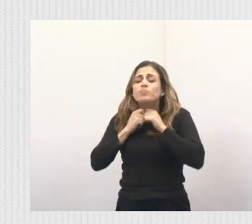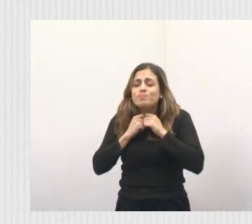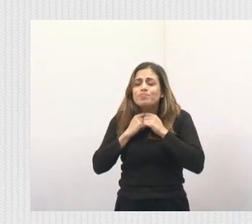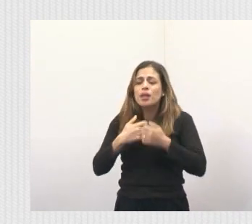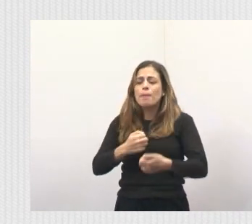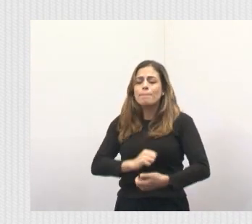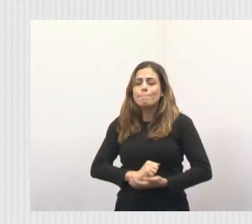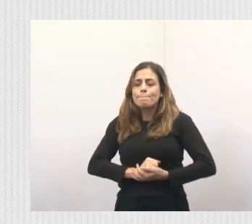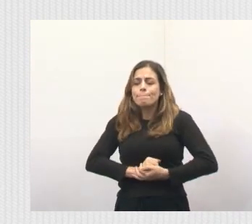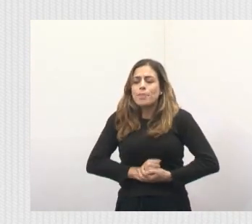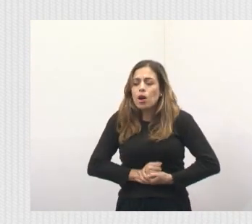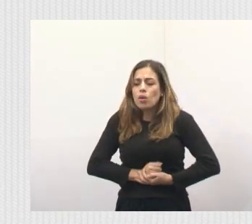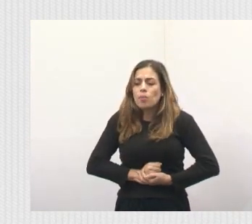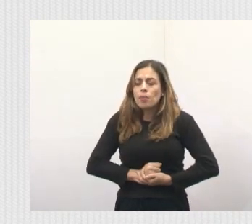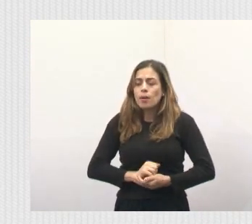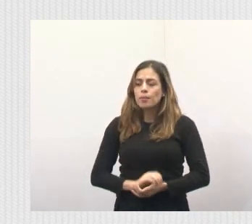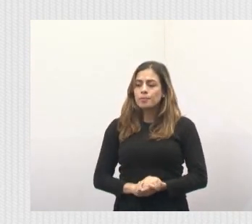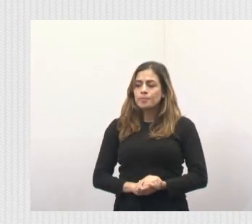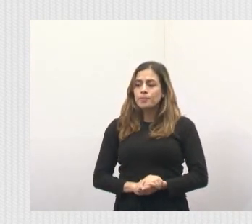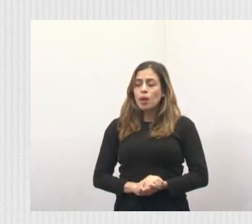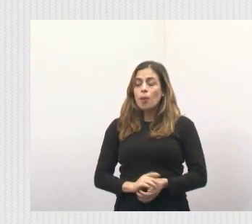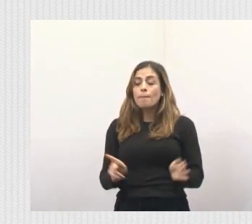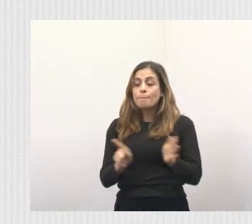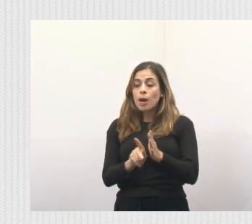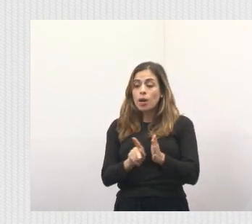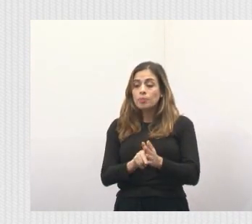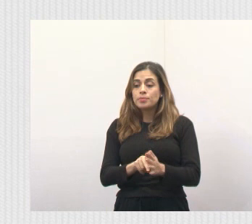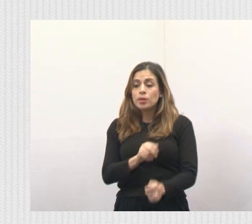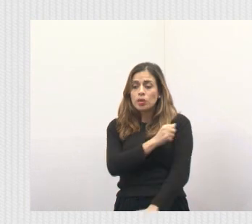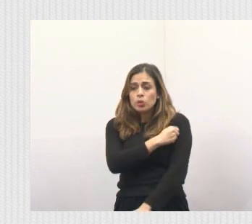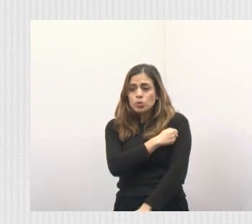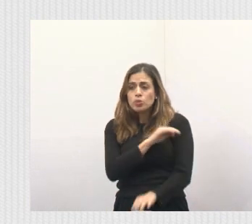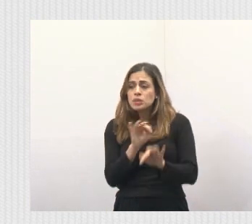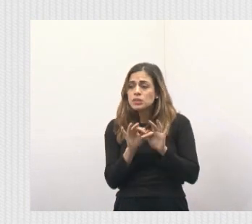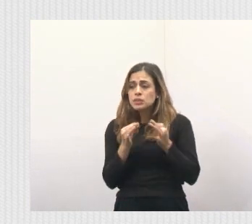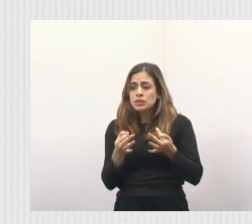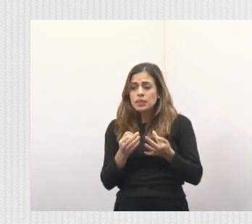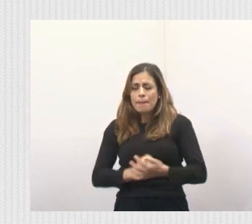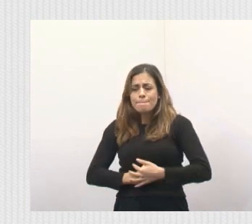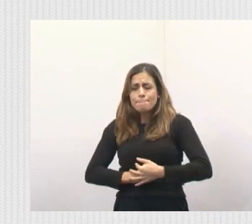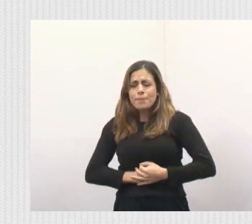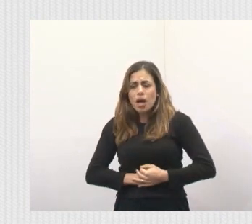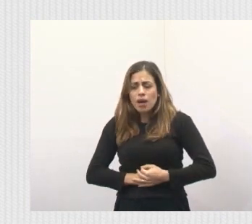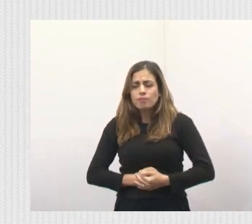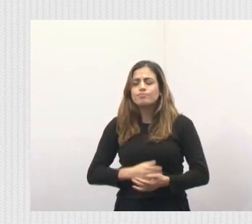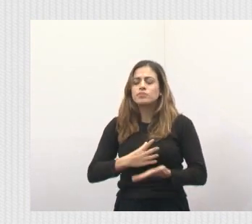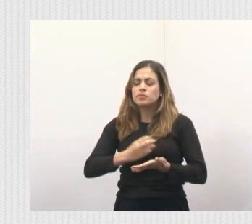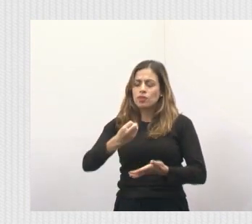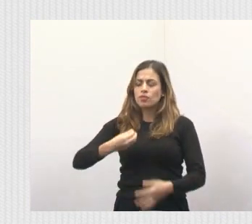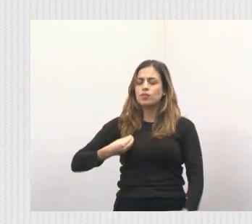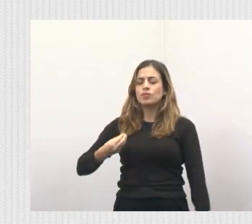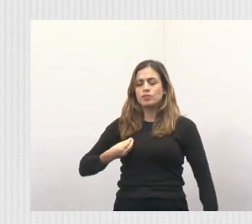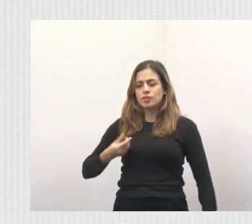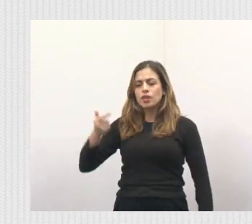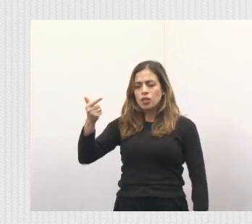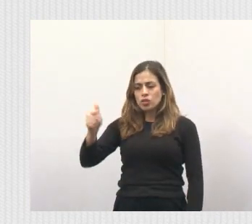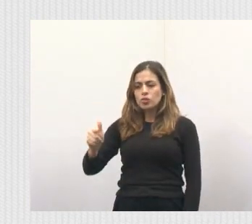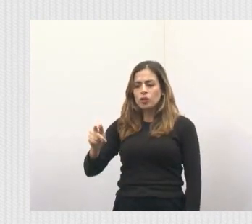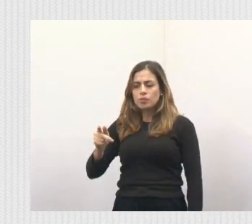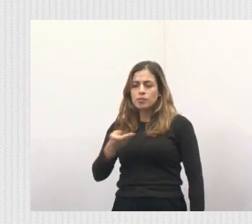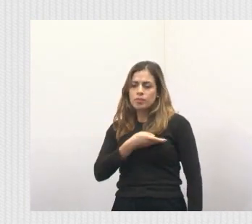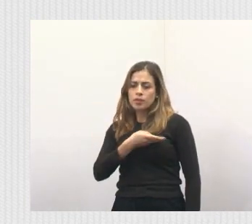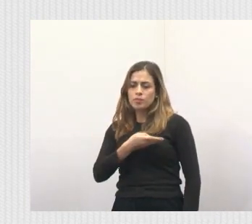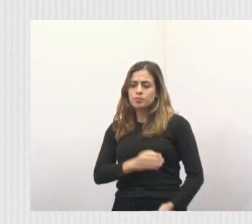escola, como aconteceu ali. O próprio aluno, com uma manobra simples, conseguiu salvar a vida do outro aluno, do seu